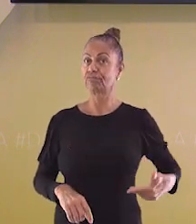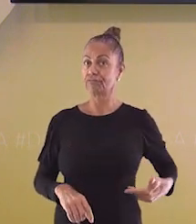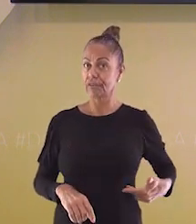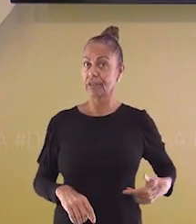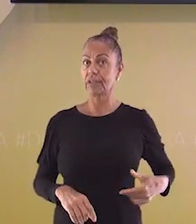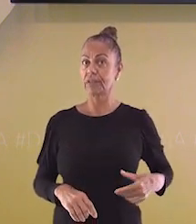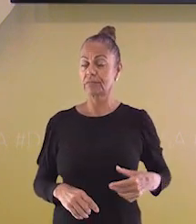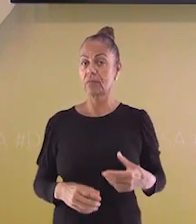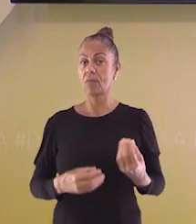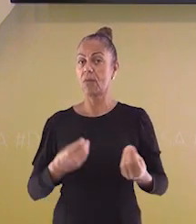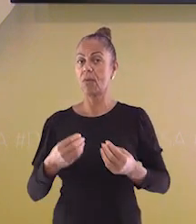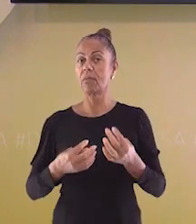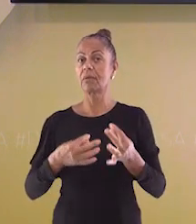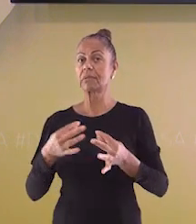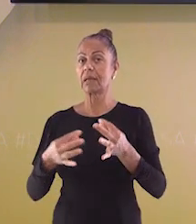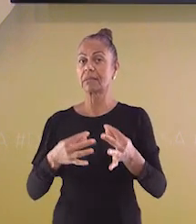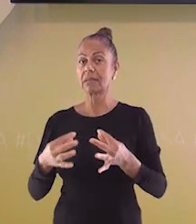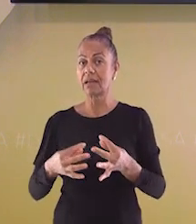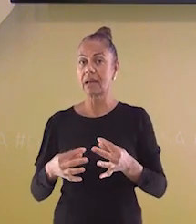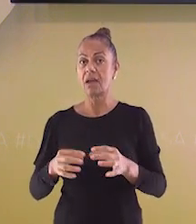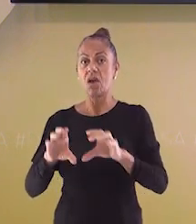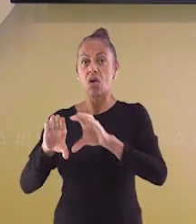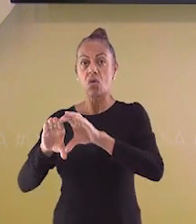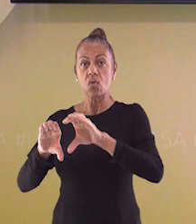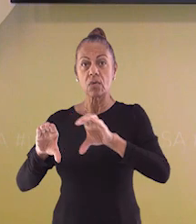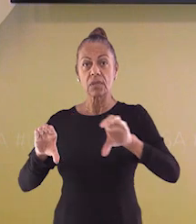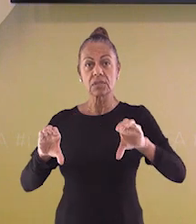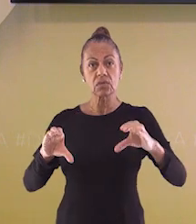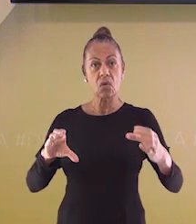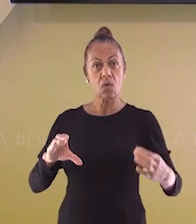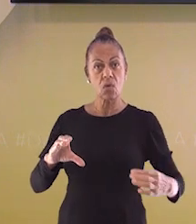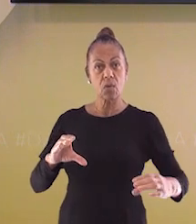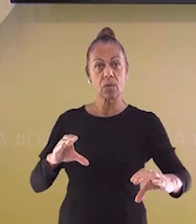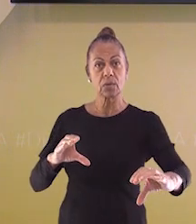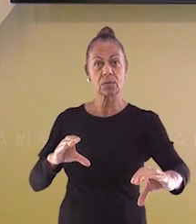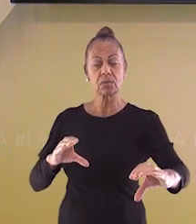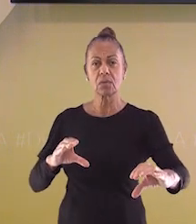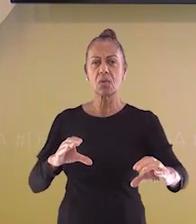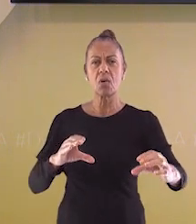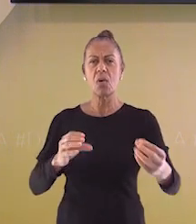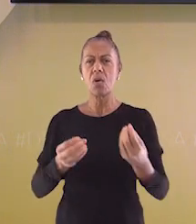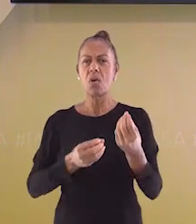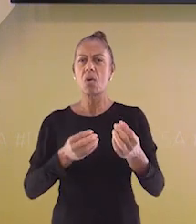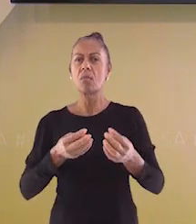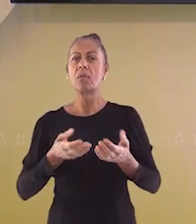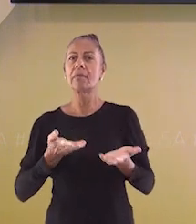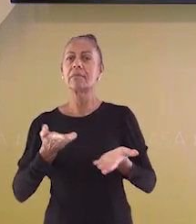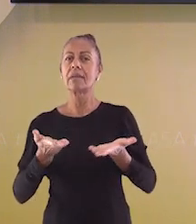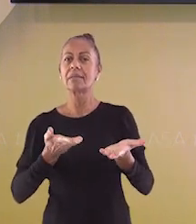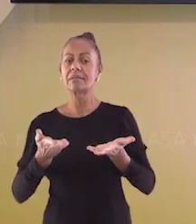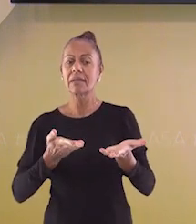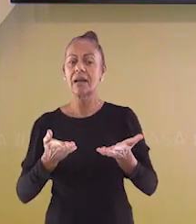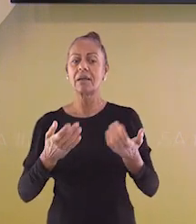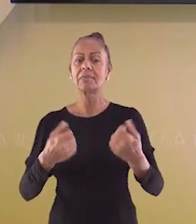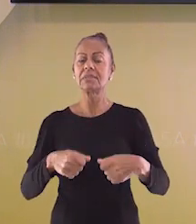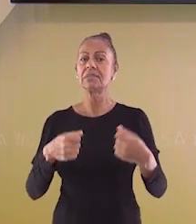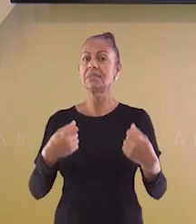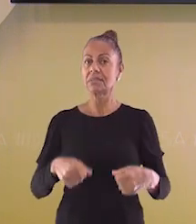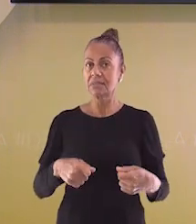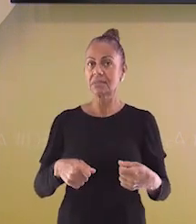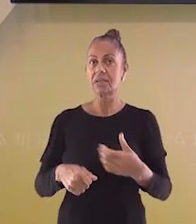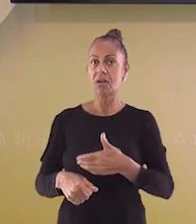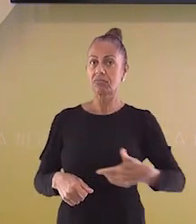principalmente governamental, né? Estações de tratamento e canalização do esgoto das residências até lá. Precisam